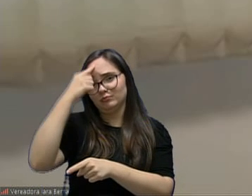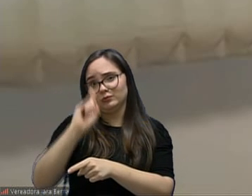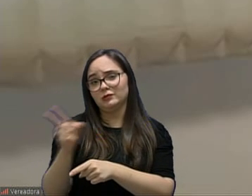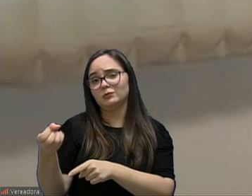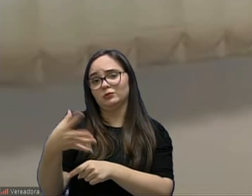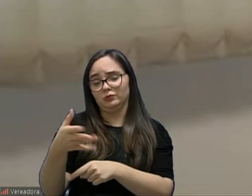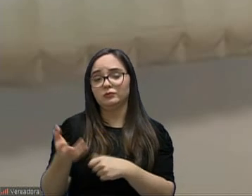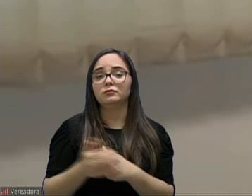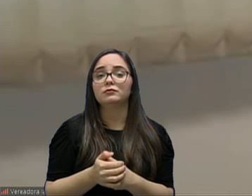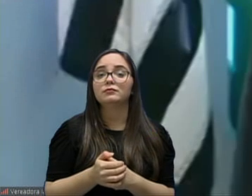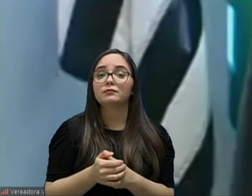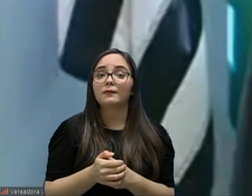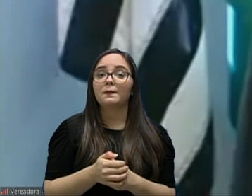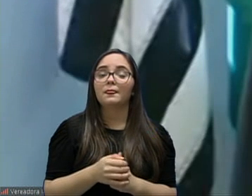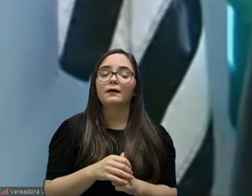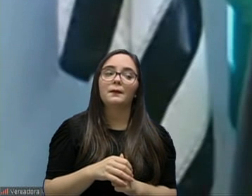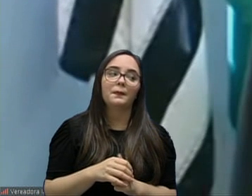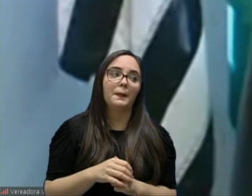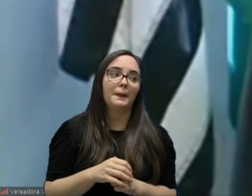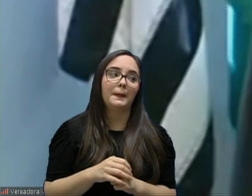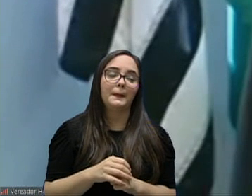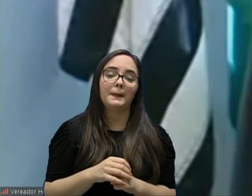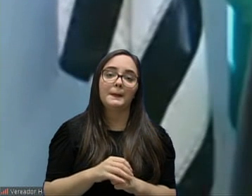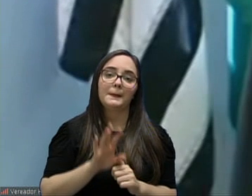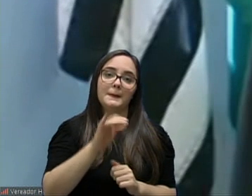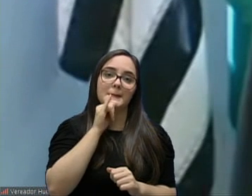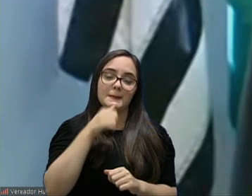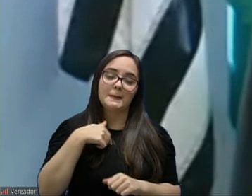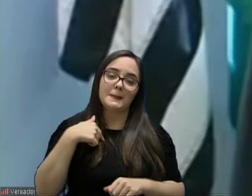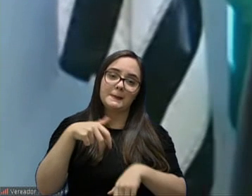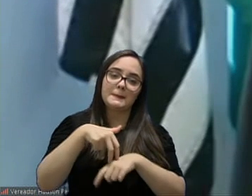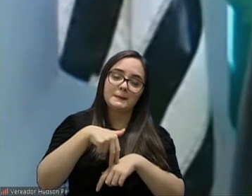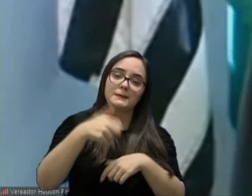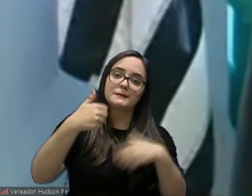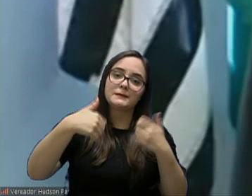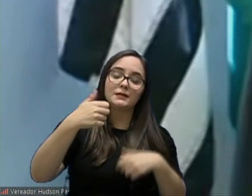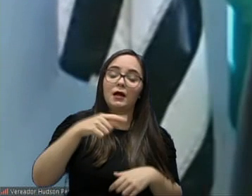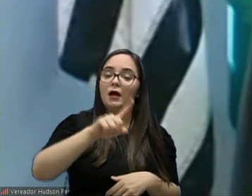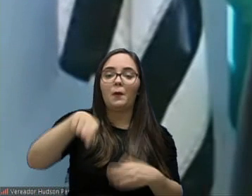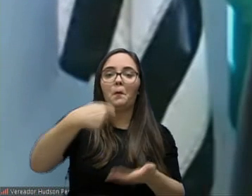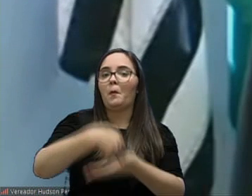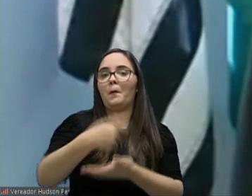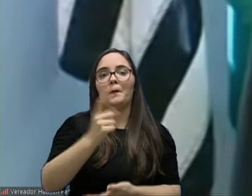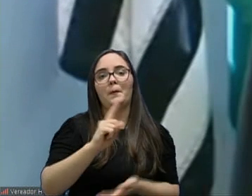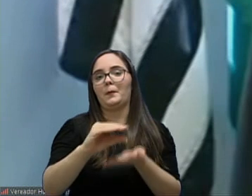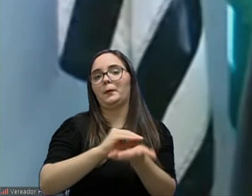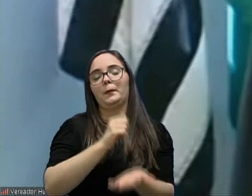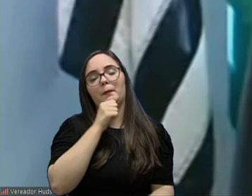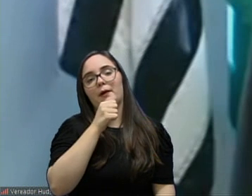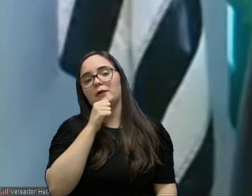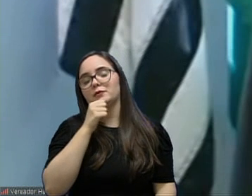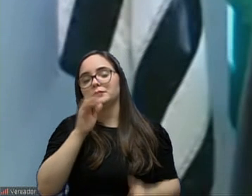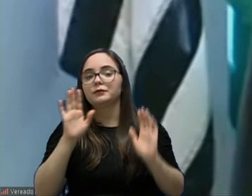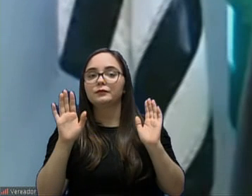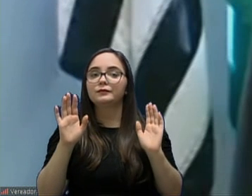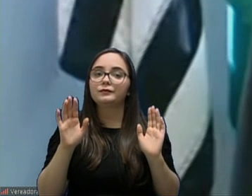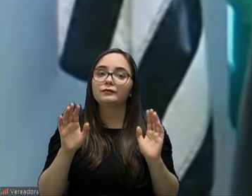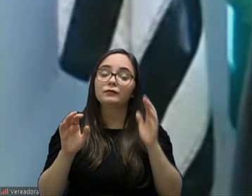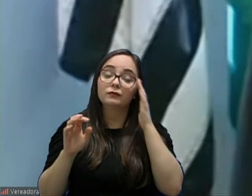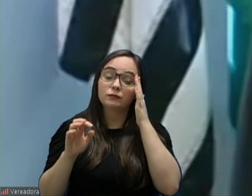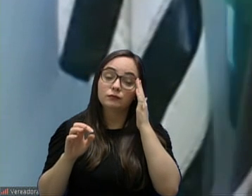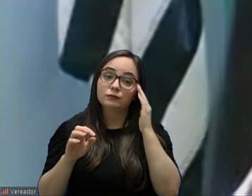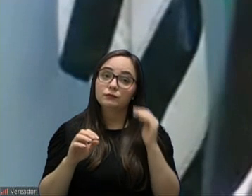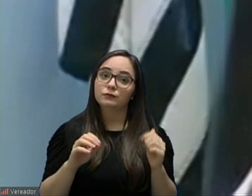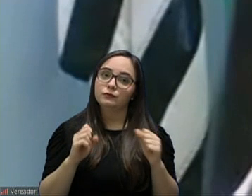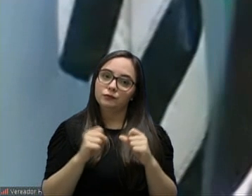Uma coisa é eu subi na tribuna e falo assim, não pagaram minhas emendas. Óbvio, existe a malandragem que muitas